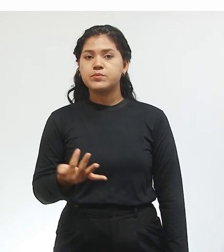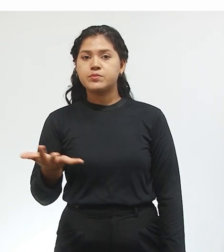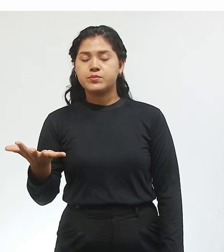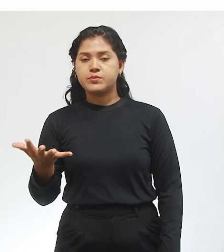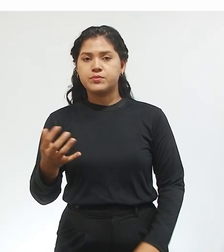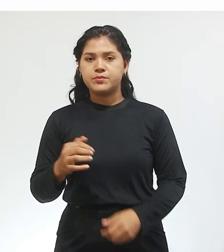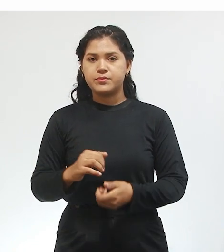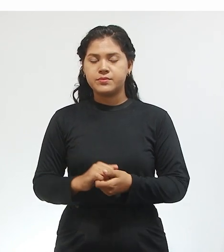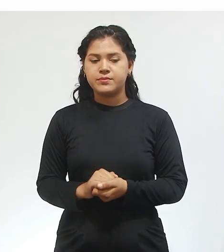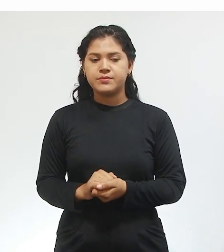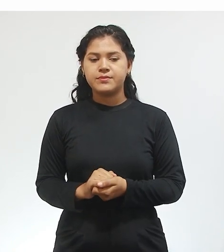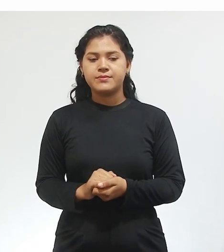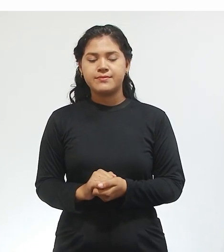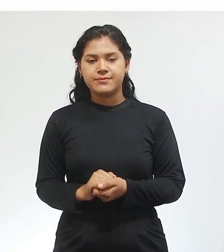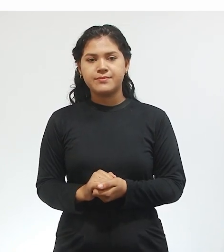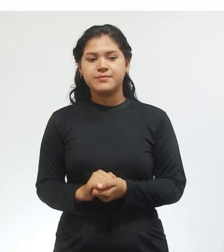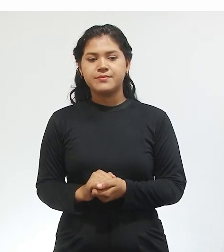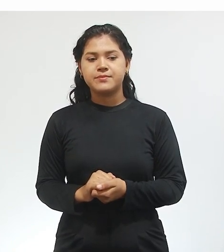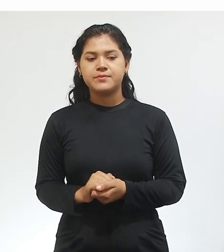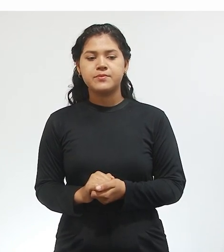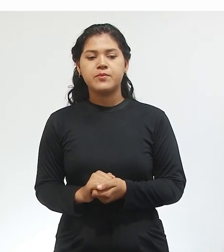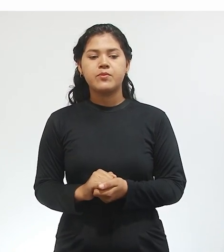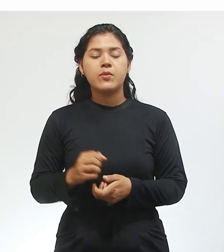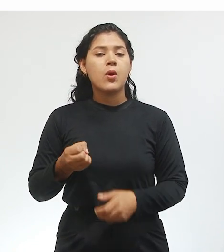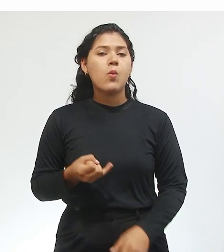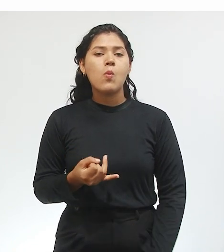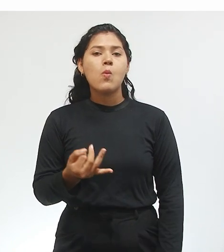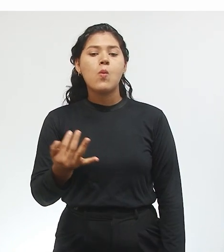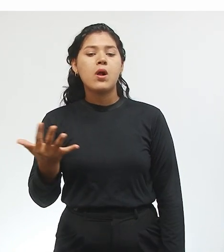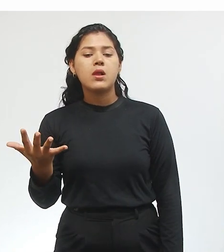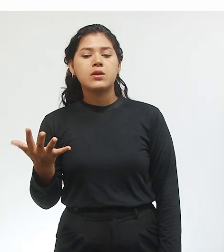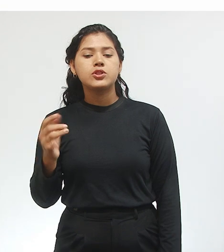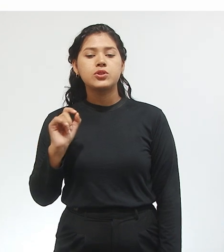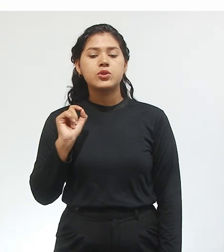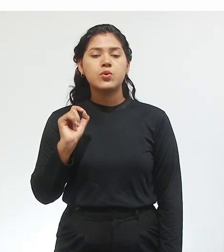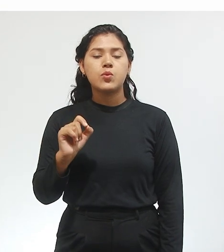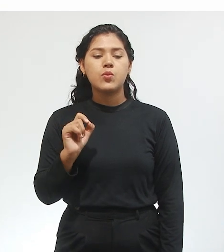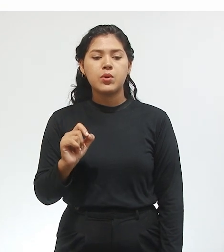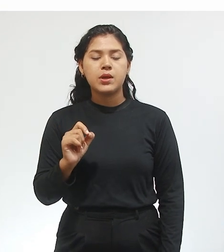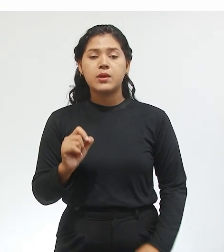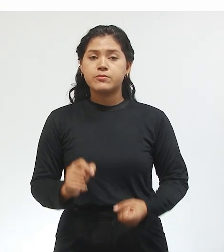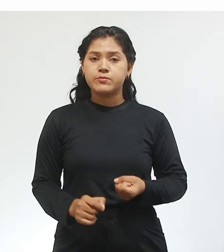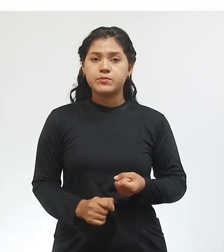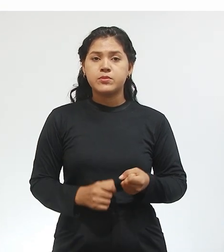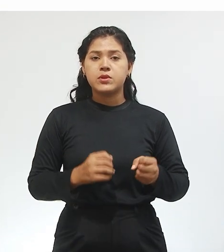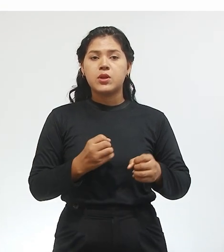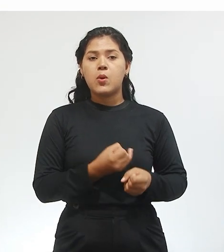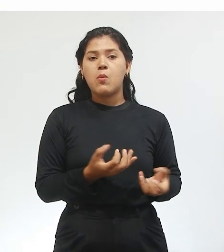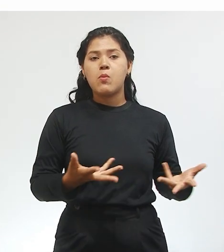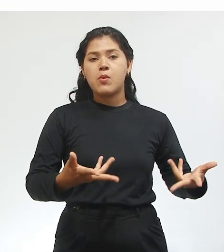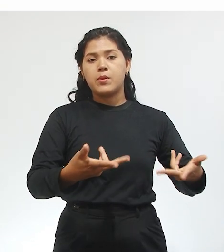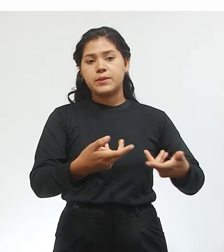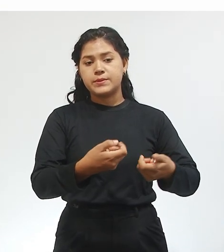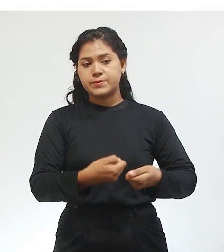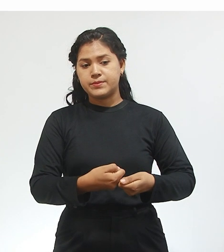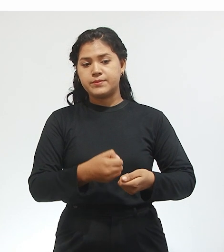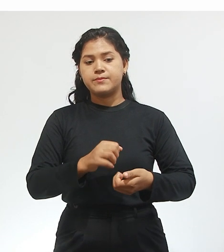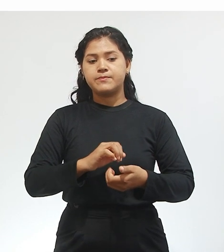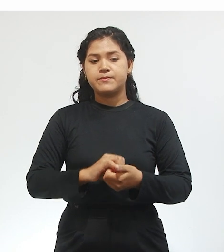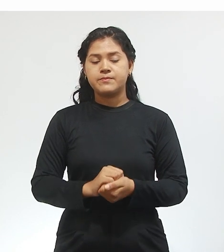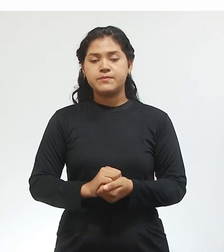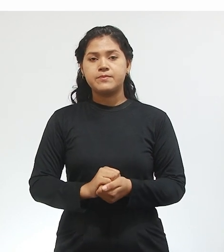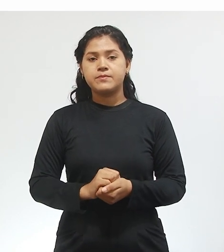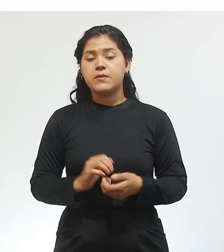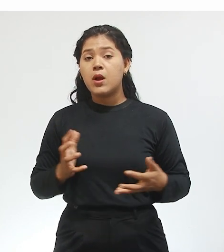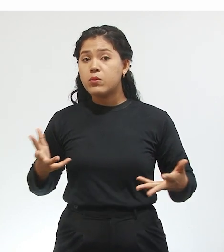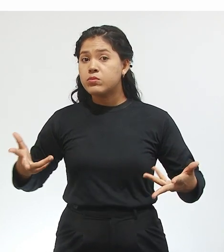qualitativa já seria aquele que ela visa agrupar os bens e direitos, obrigações de acordo com a natureza, tá,